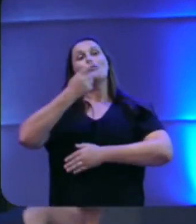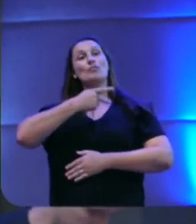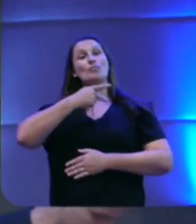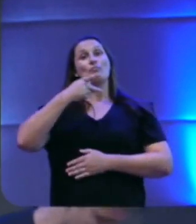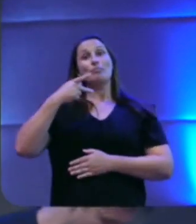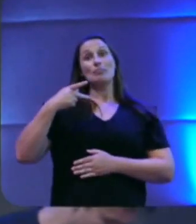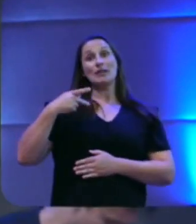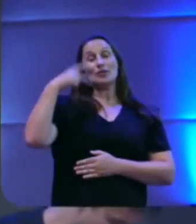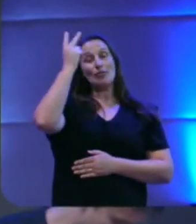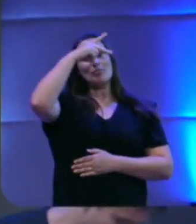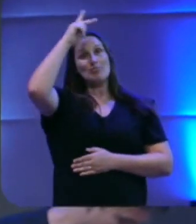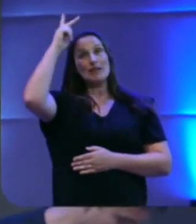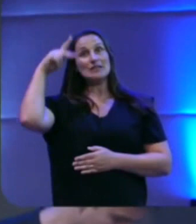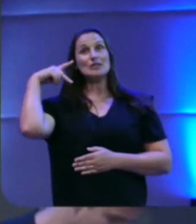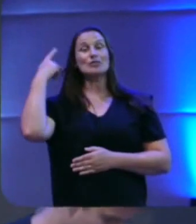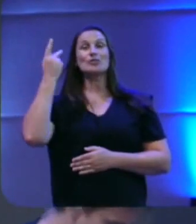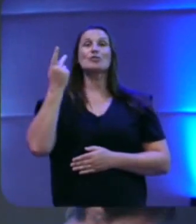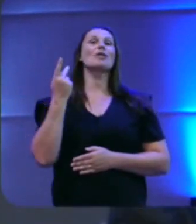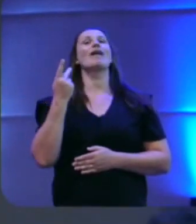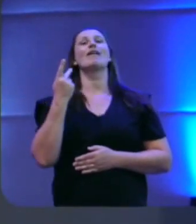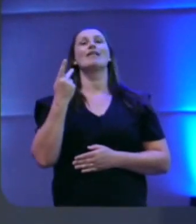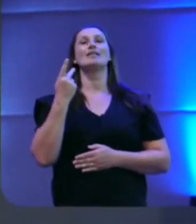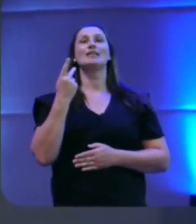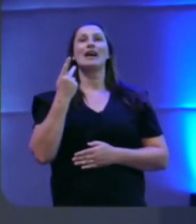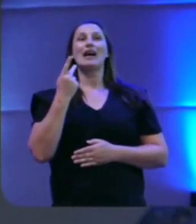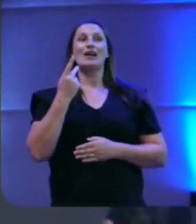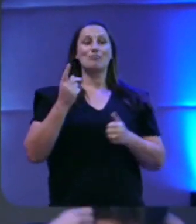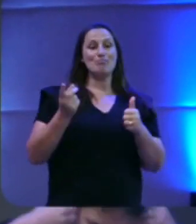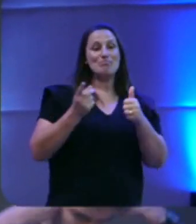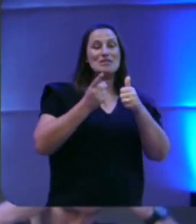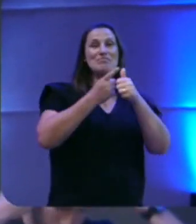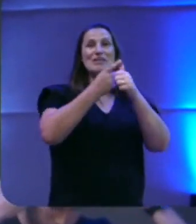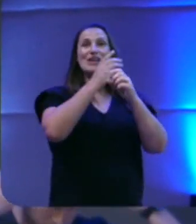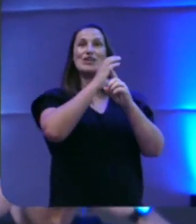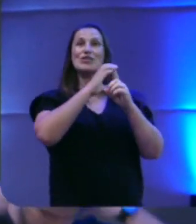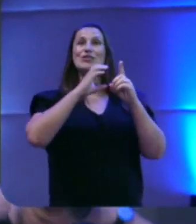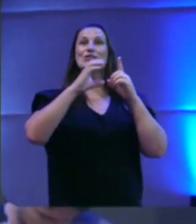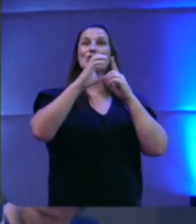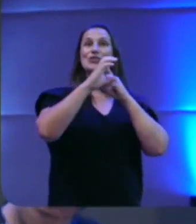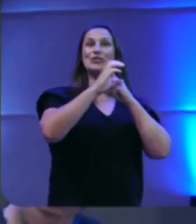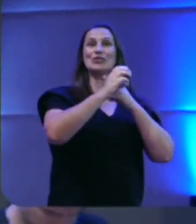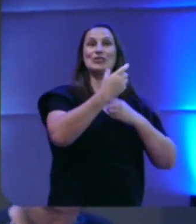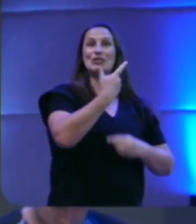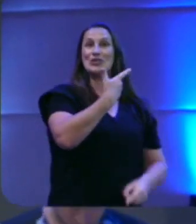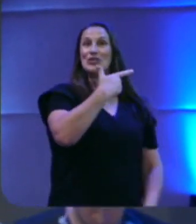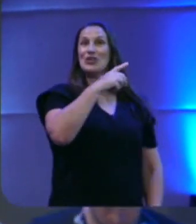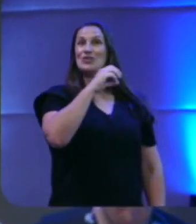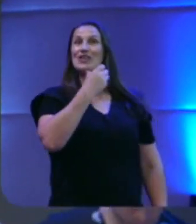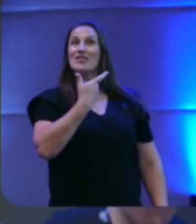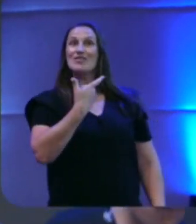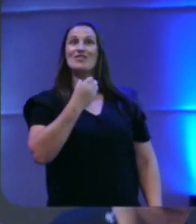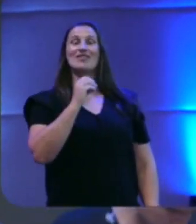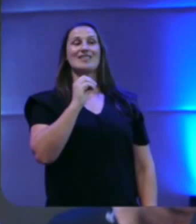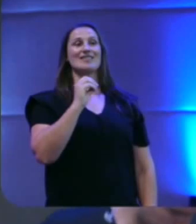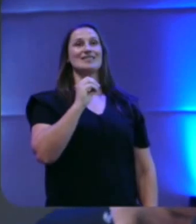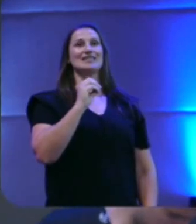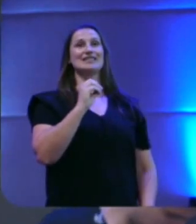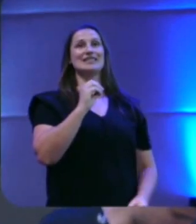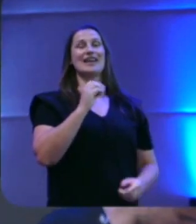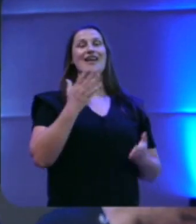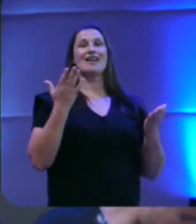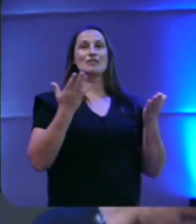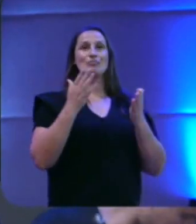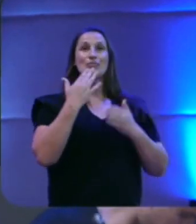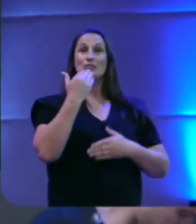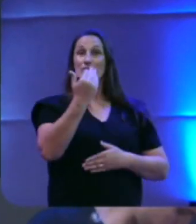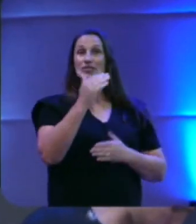convite de trazer a palavra de Deus nesse primeiro culto de 2020, que especial. Quero te convidar a abrir